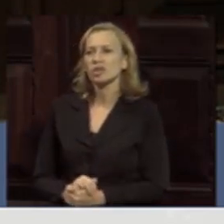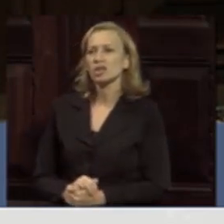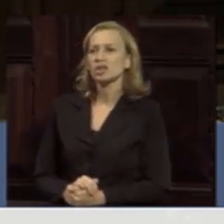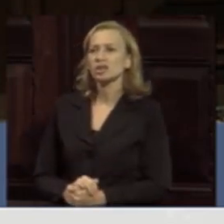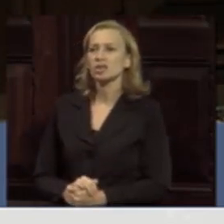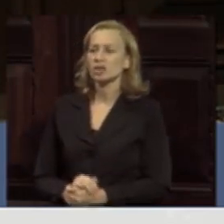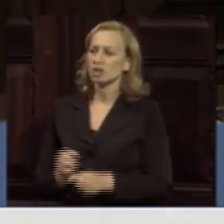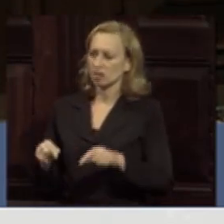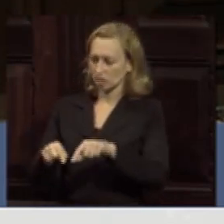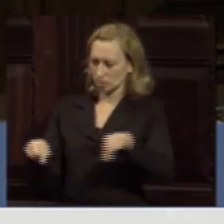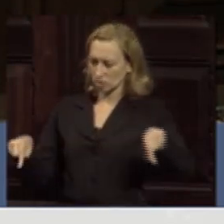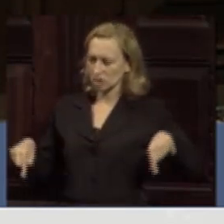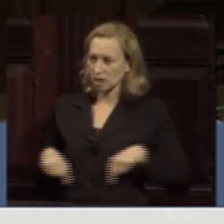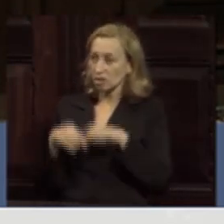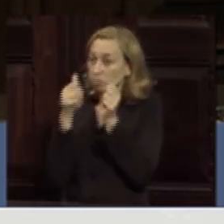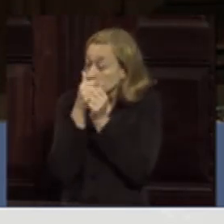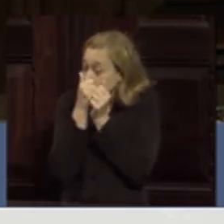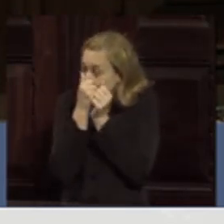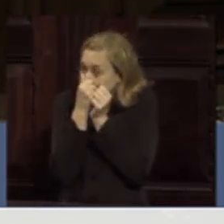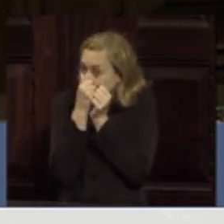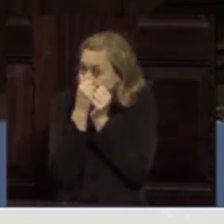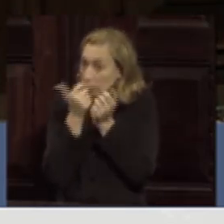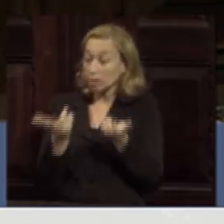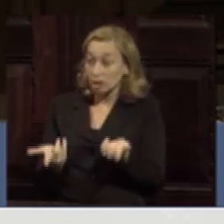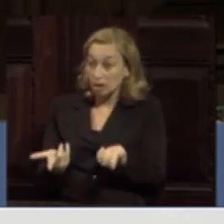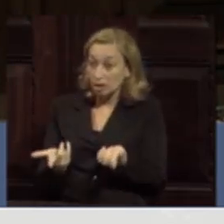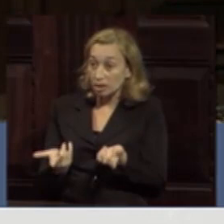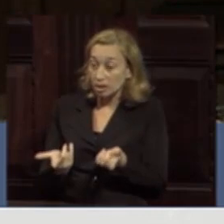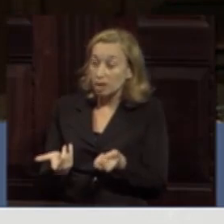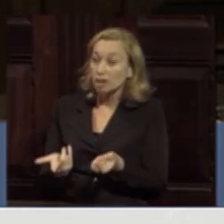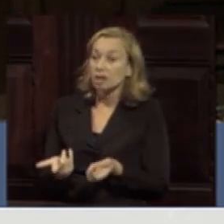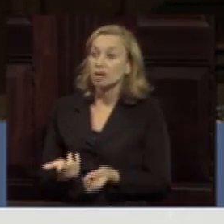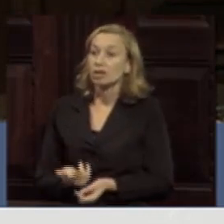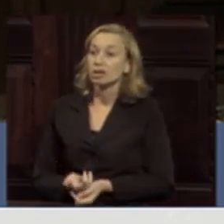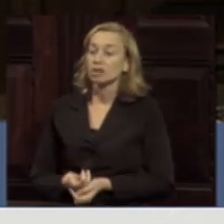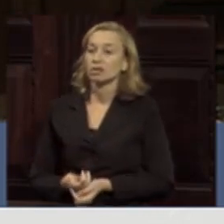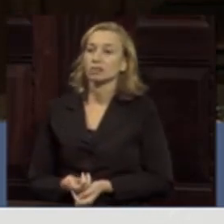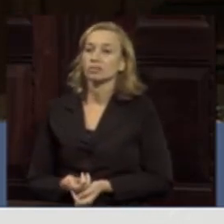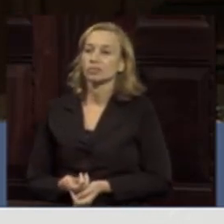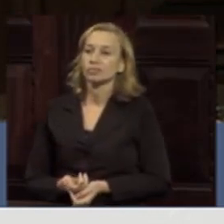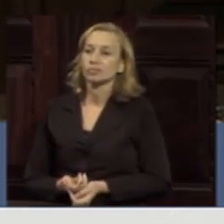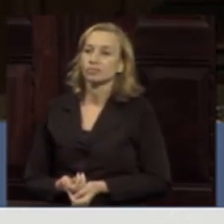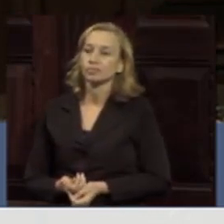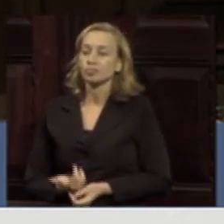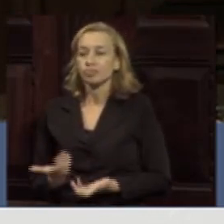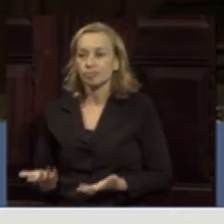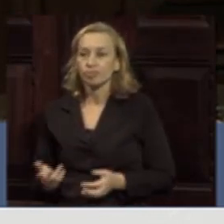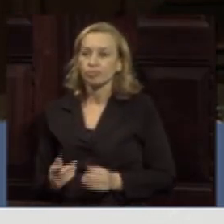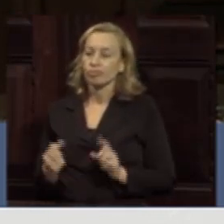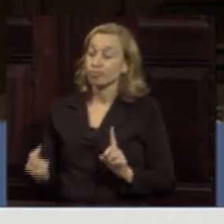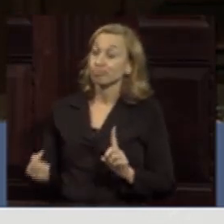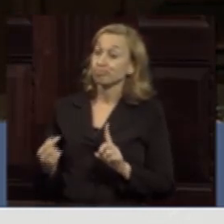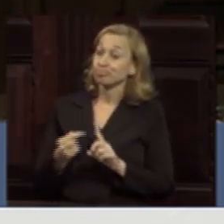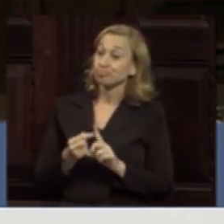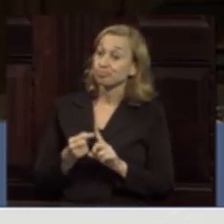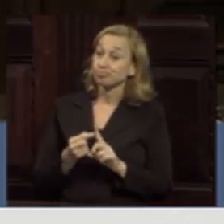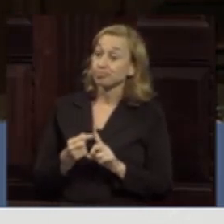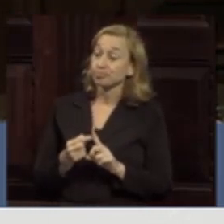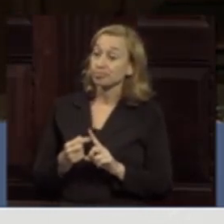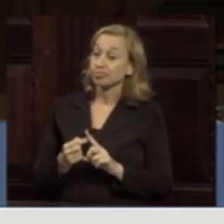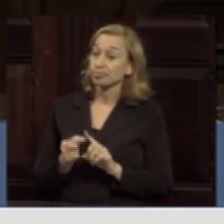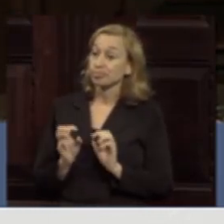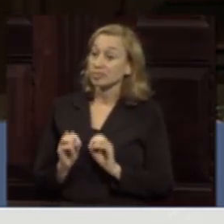lotadas, superlotadas, o que atenta diretamente contra as condições objetivas de